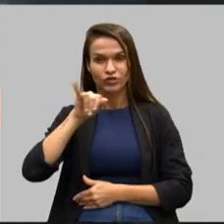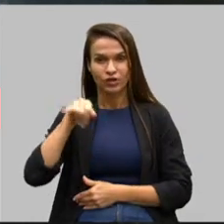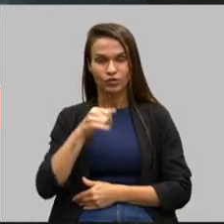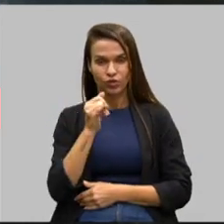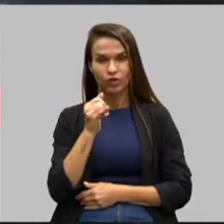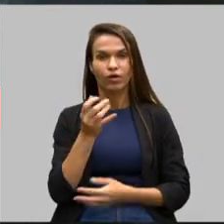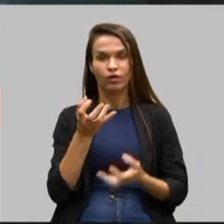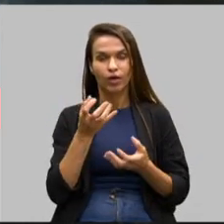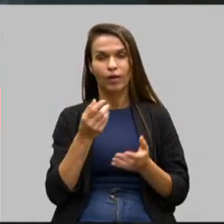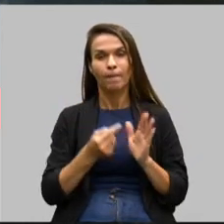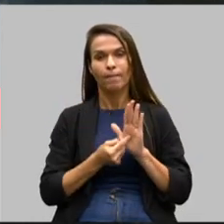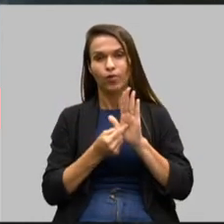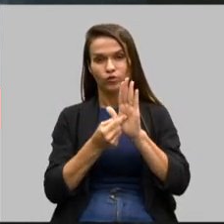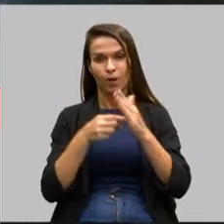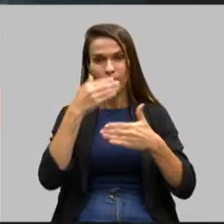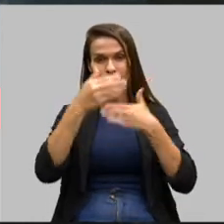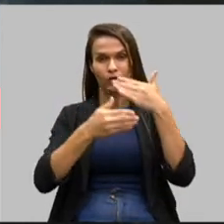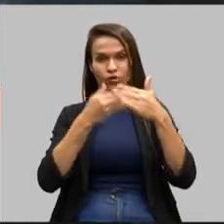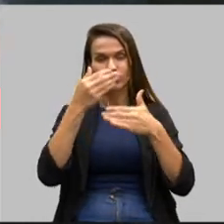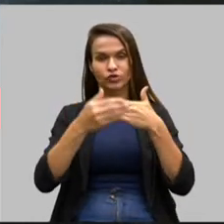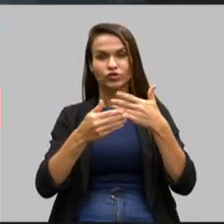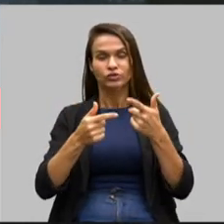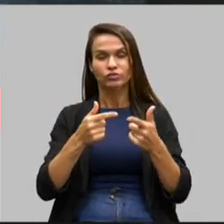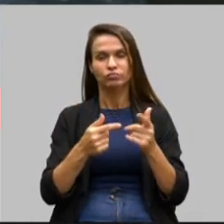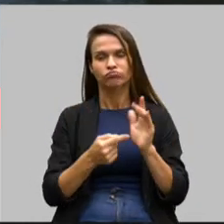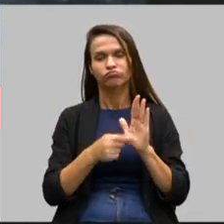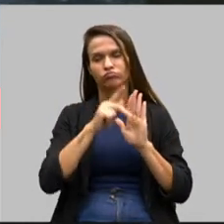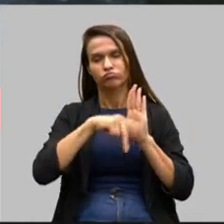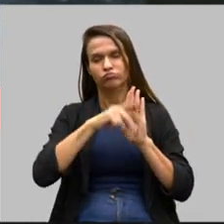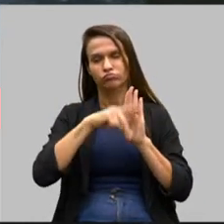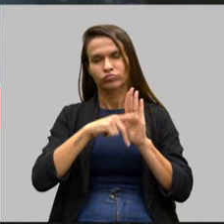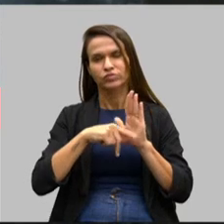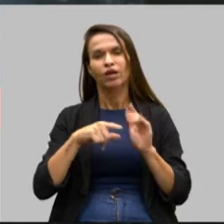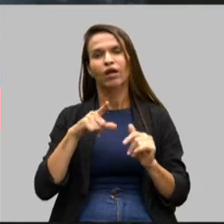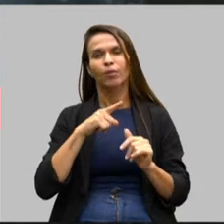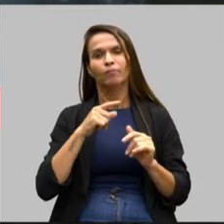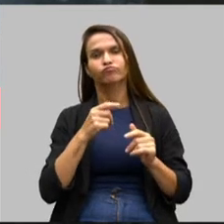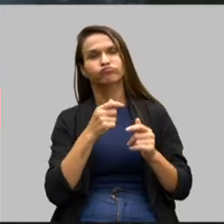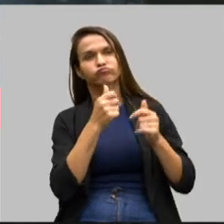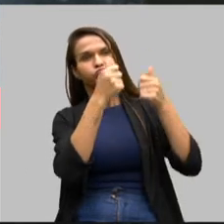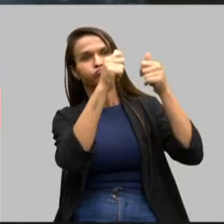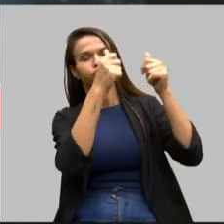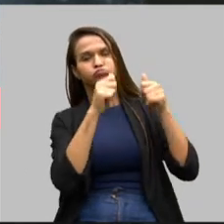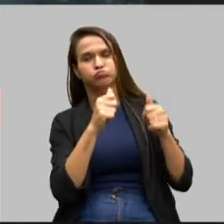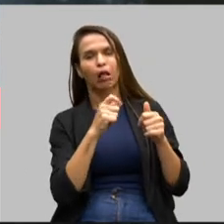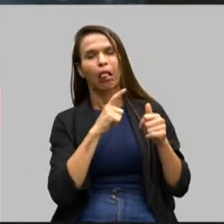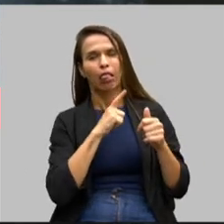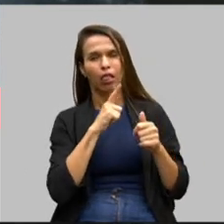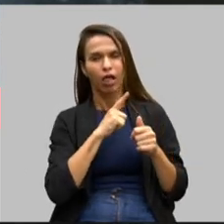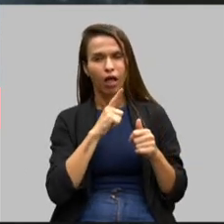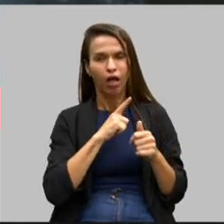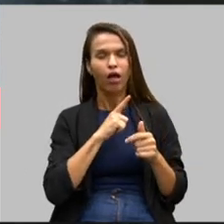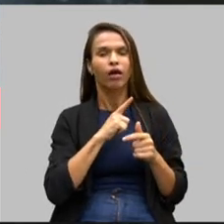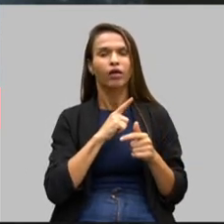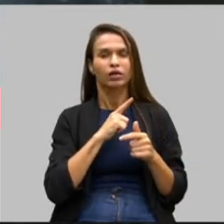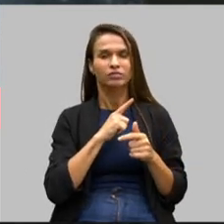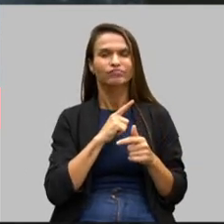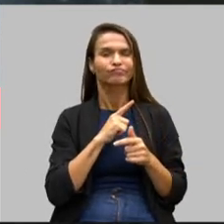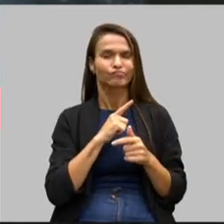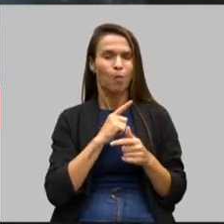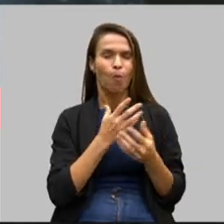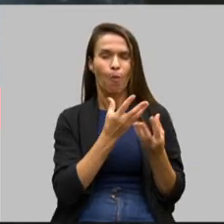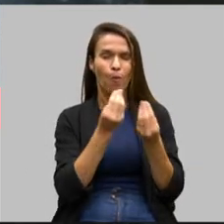os planos de desenvolvimento, colocar tudo aqui. Foi plano até falar chega. Eu costumo dizer que nós estamos cansados de